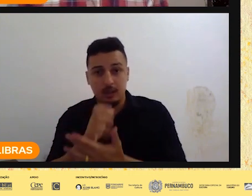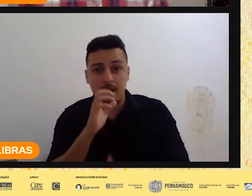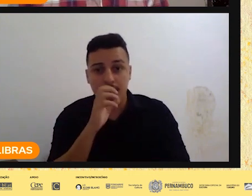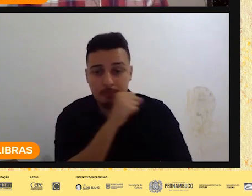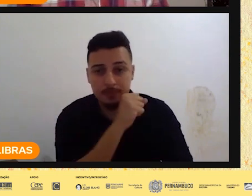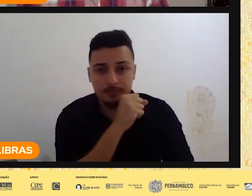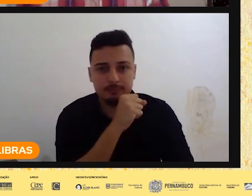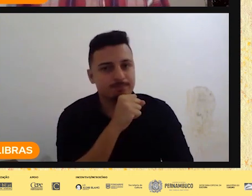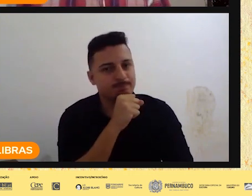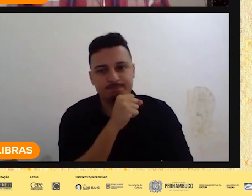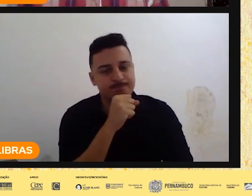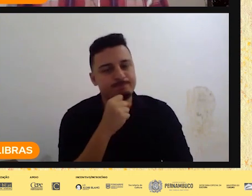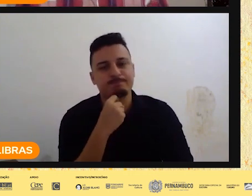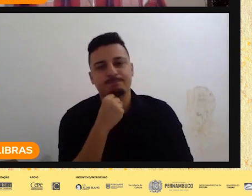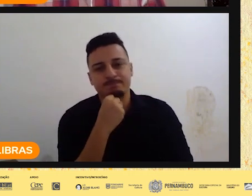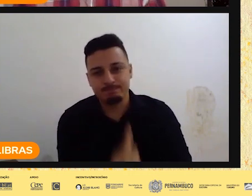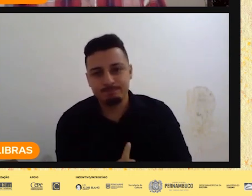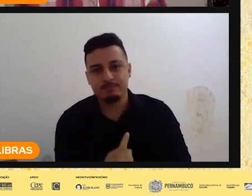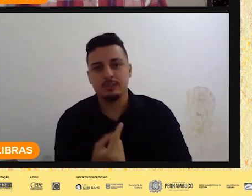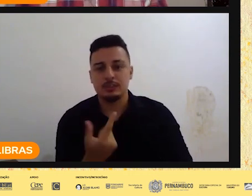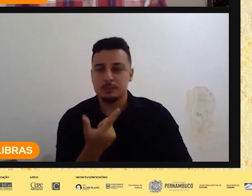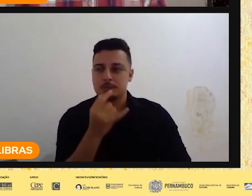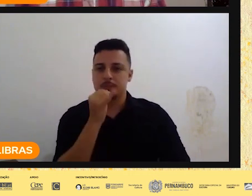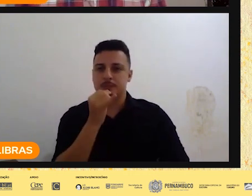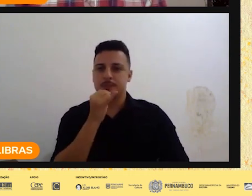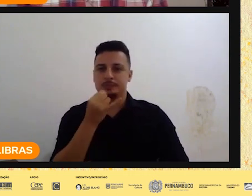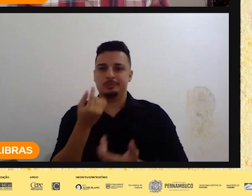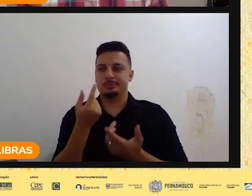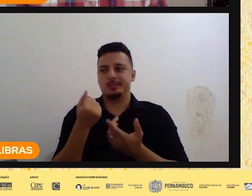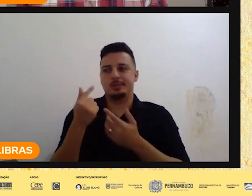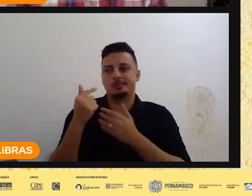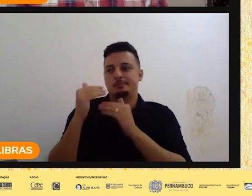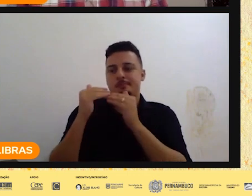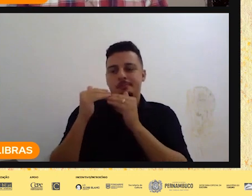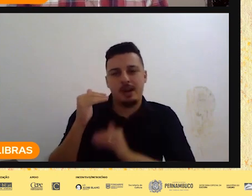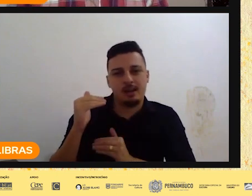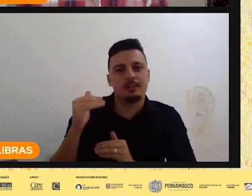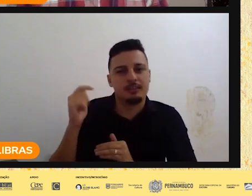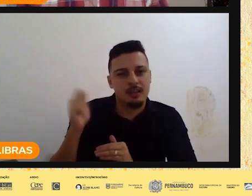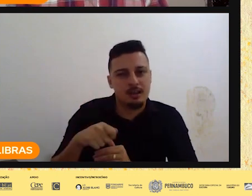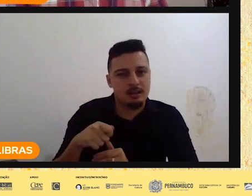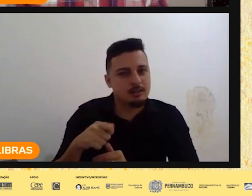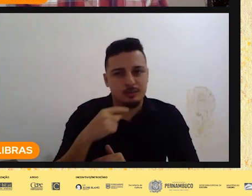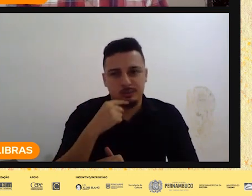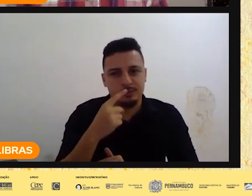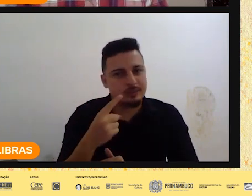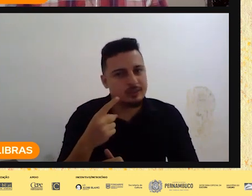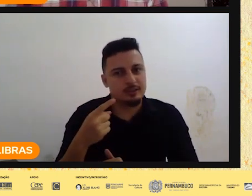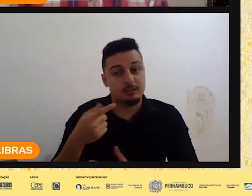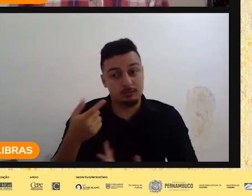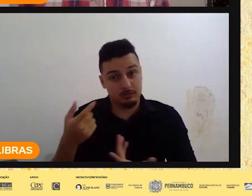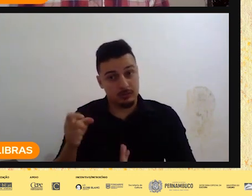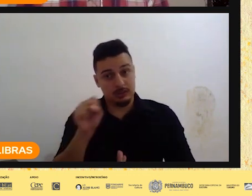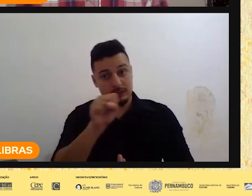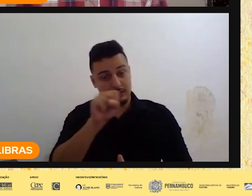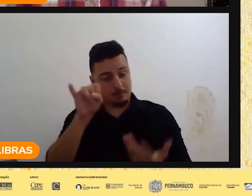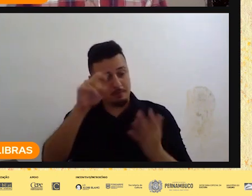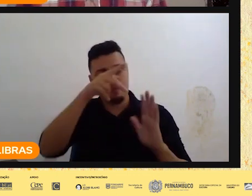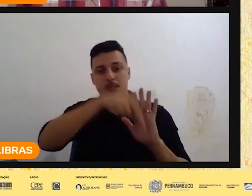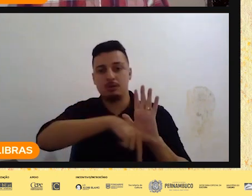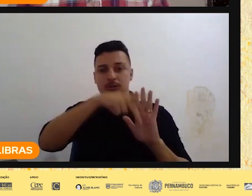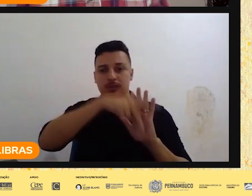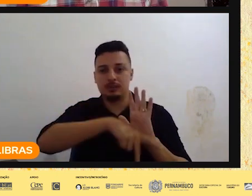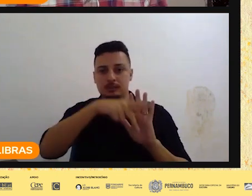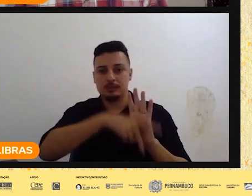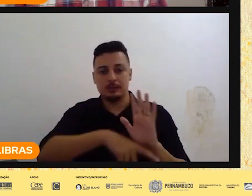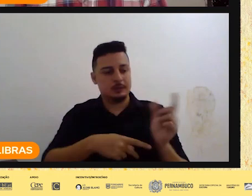então, assim, não dá para você fazer um orçamento baratinho para conseguir patrocínio, então, se você faz um projeto no valor normal, você